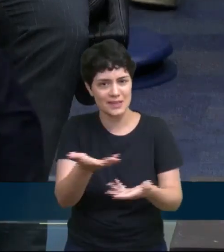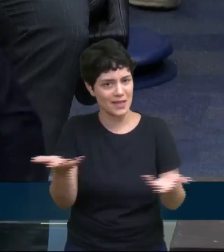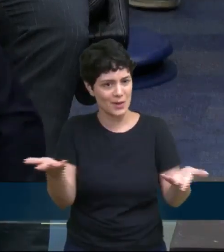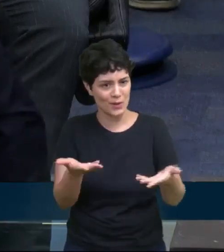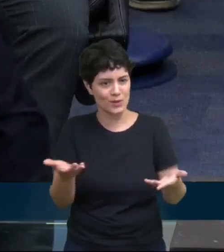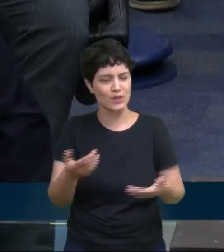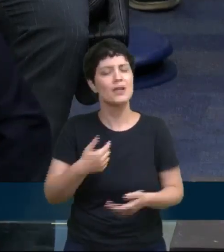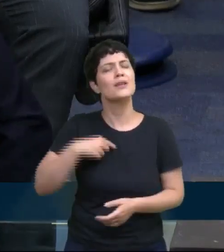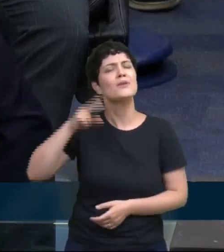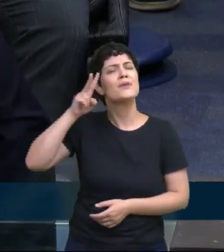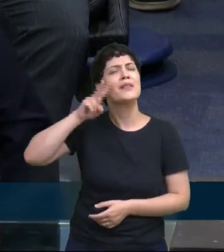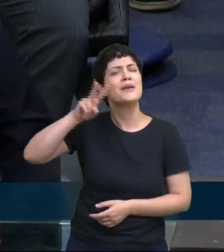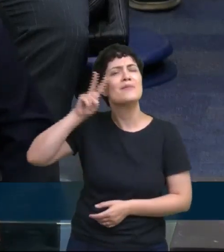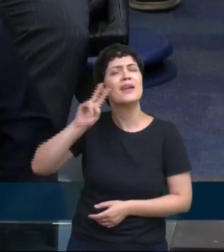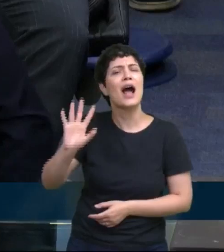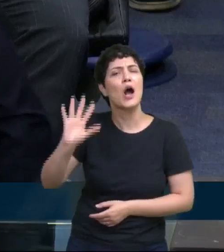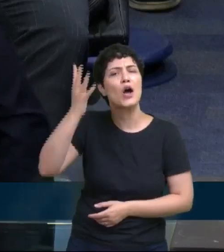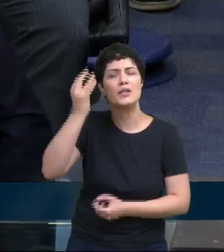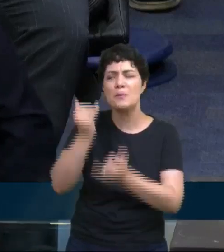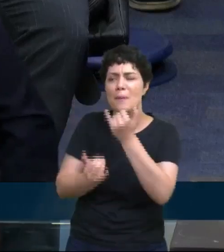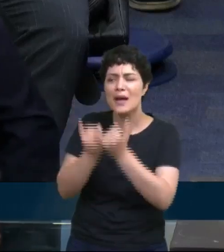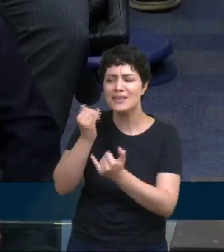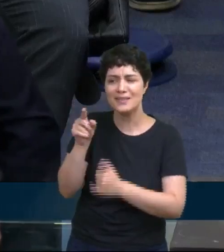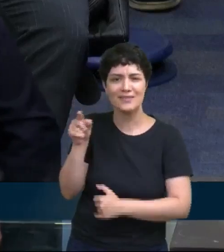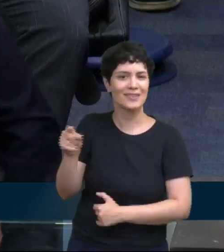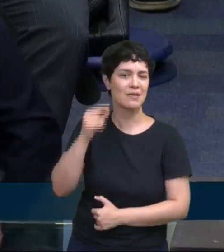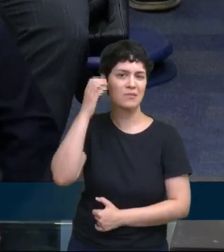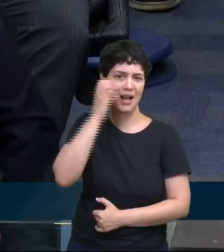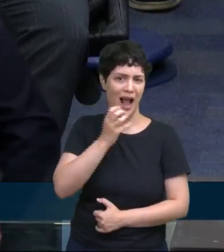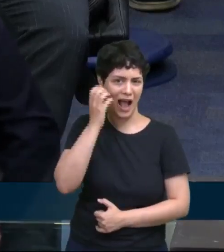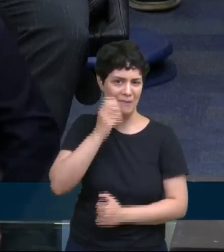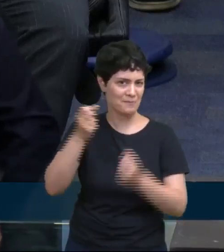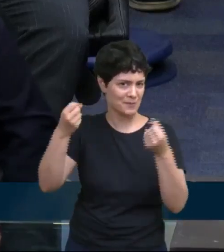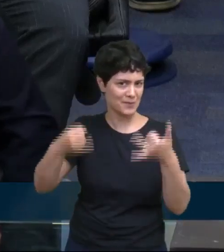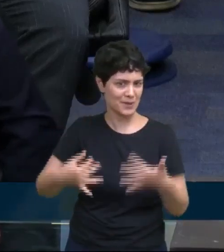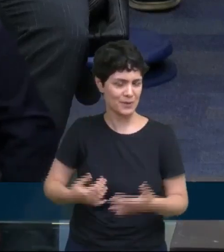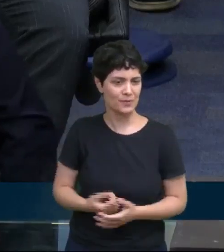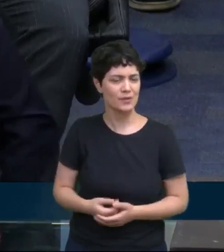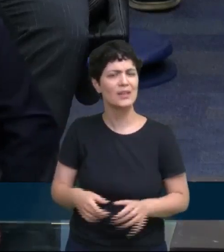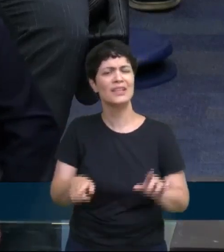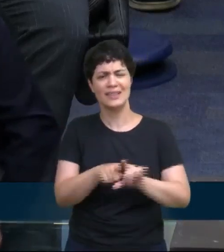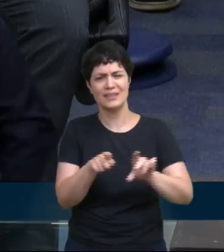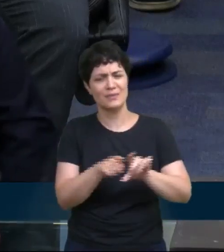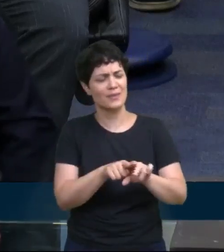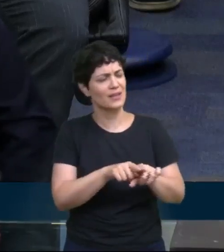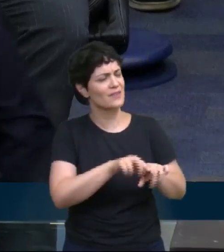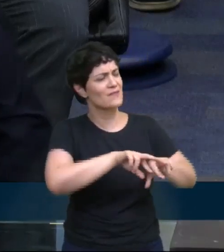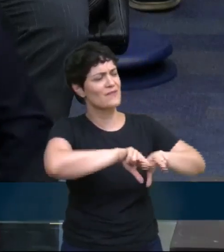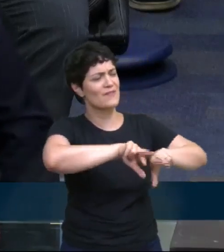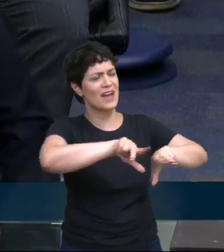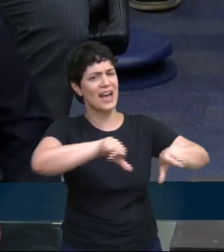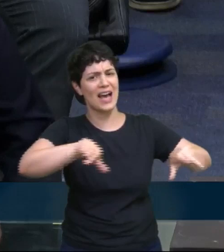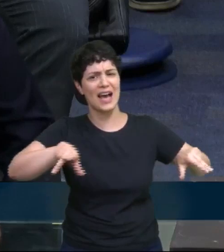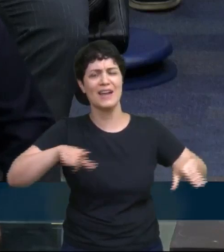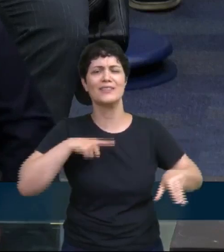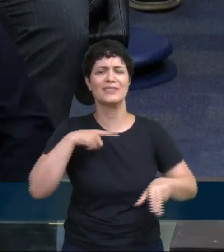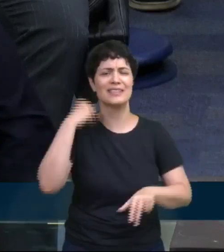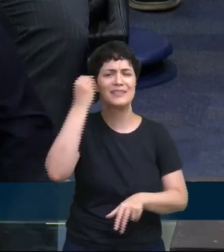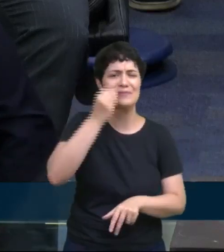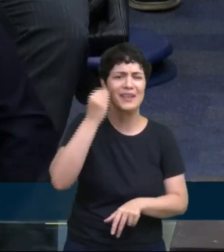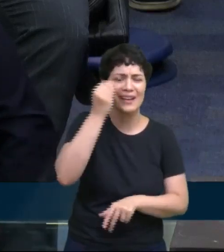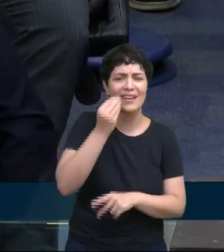lembrei de uma historinha parecida com a do Carmo. E tantos que têm histórias pitorescas até do Requião. Eu lembro